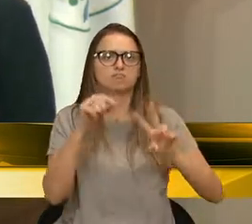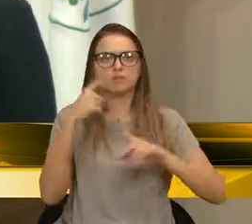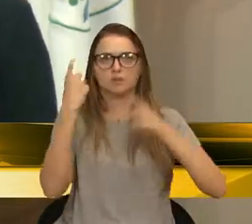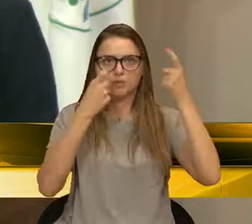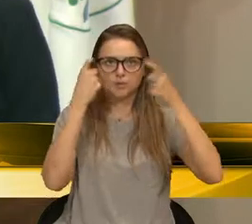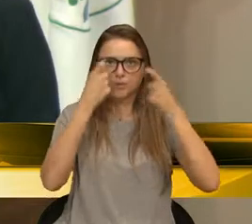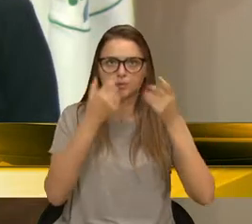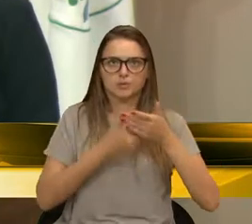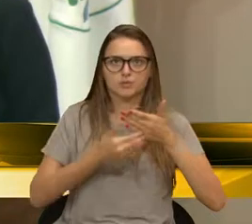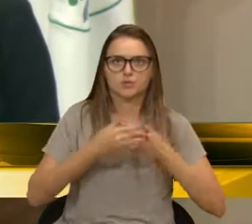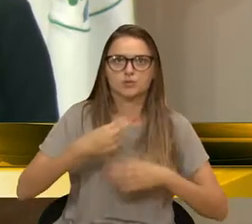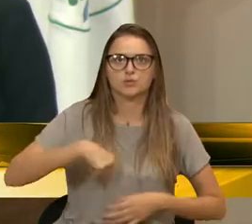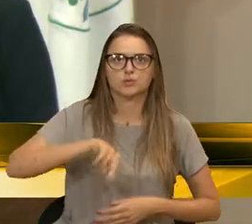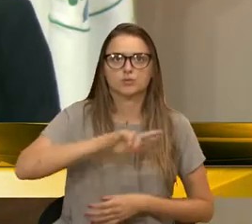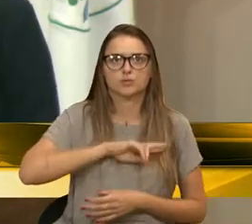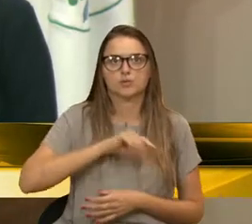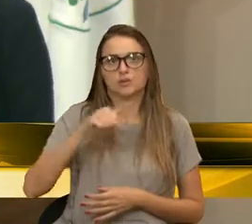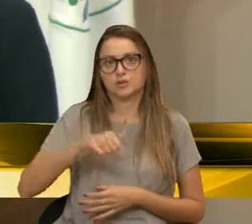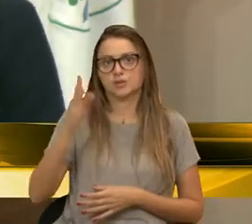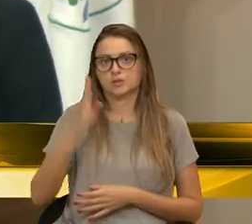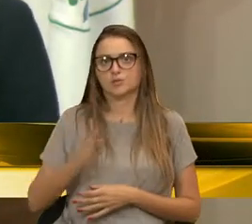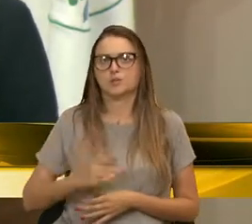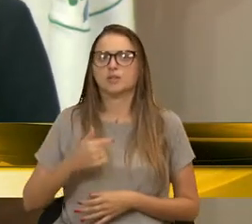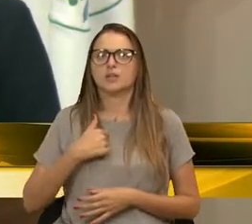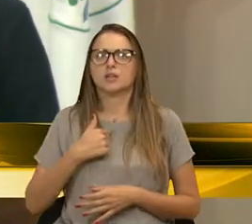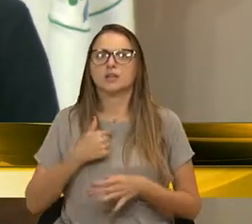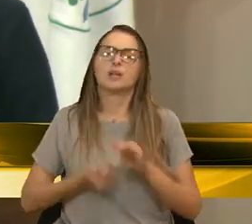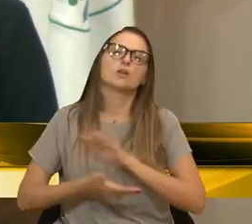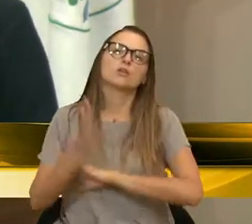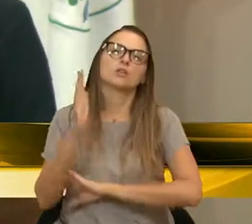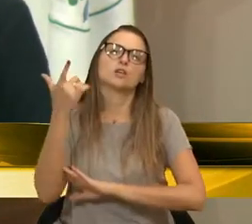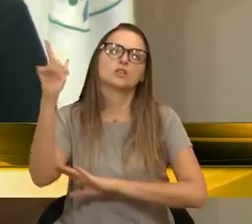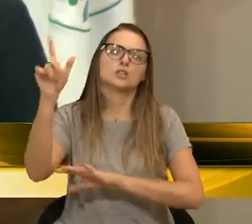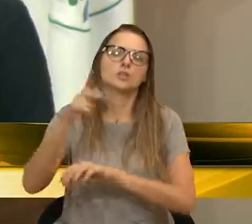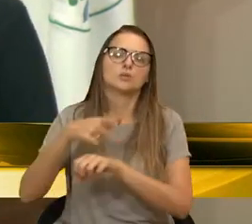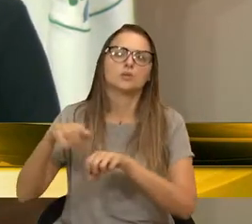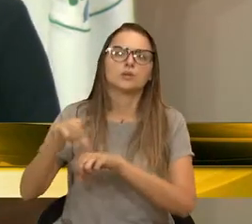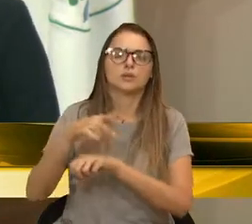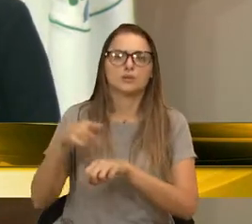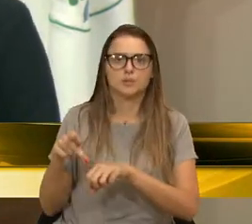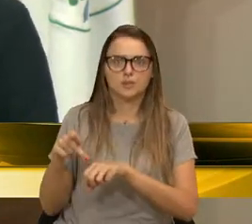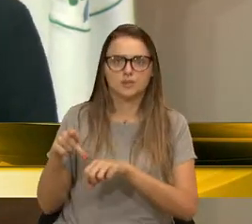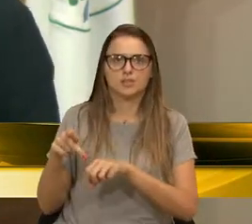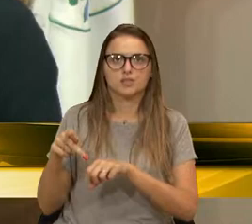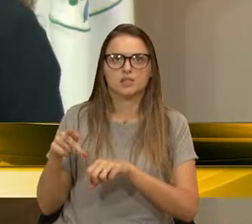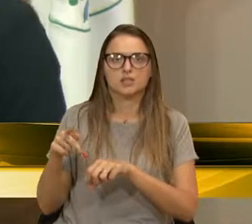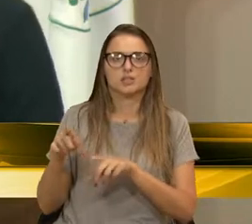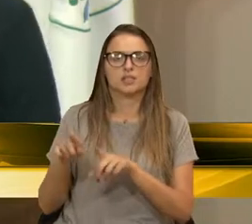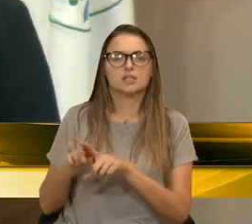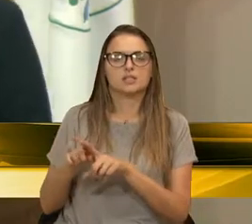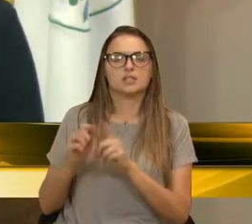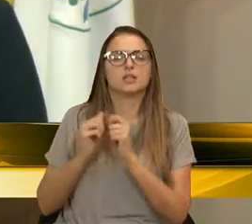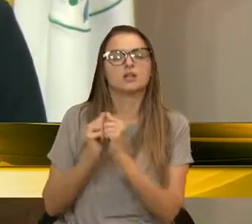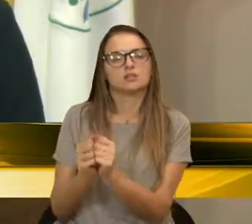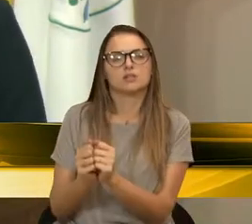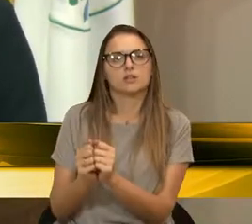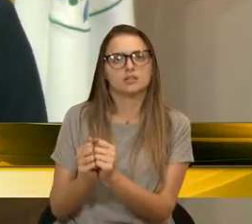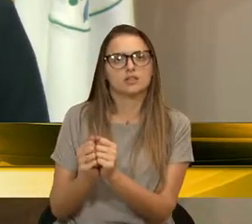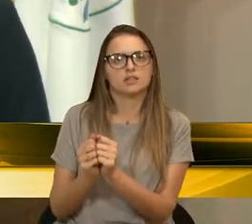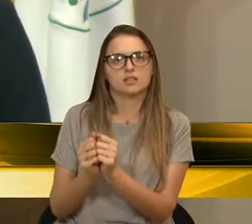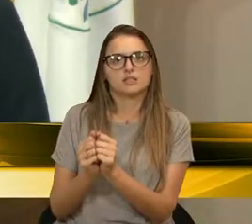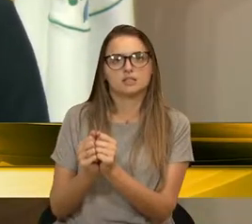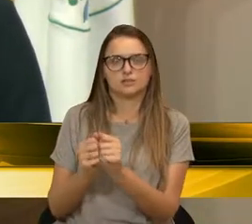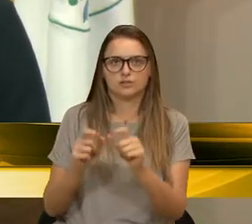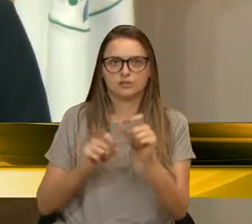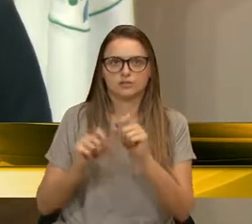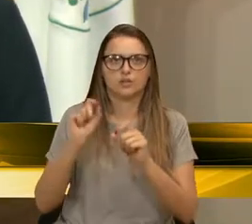nós, brasileiros. Eu estive um tempo fora do país e, quando retornei, me assustei muito com o noticiário e com o que eu